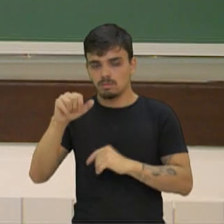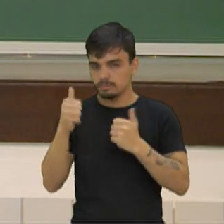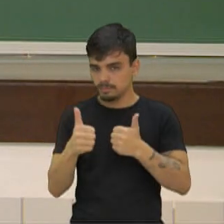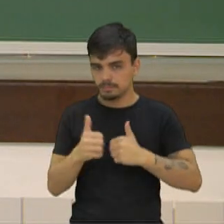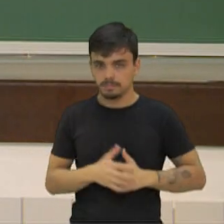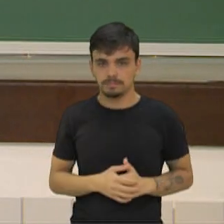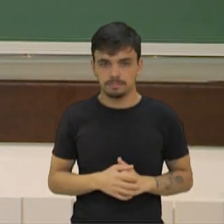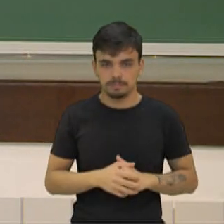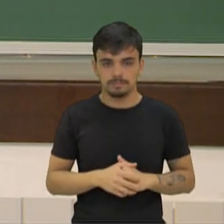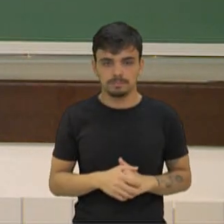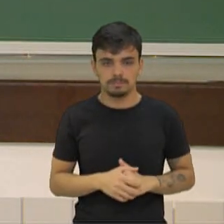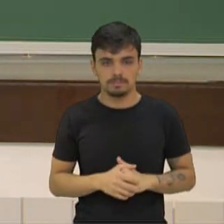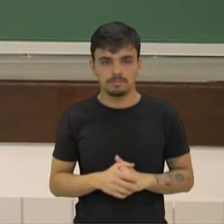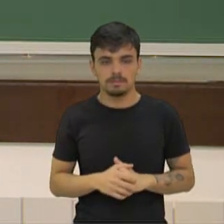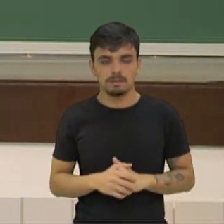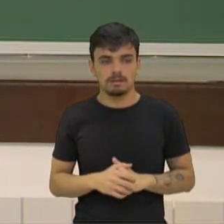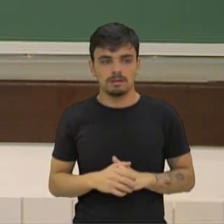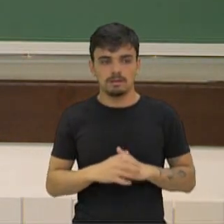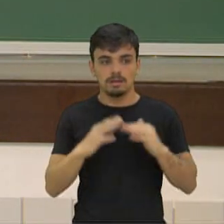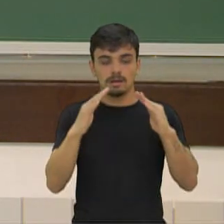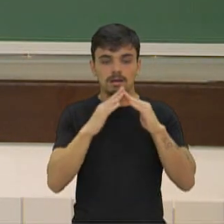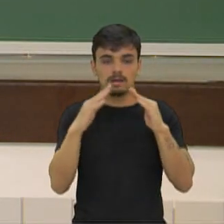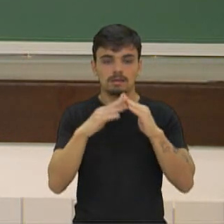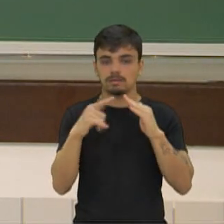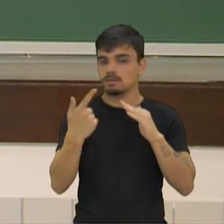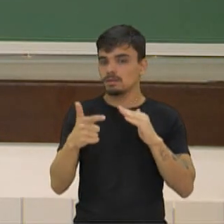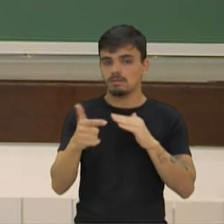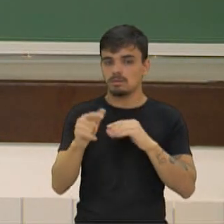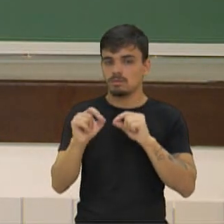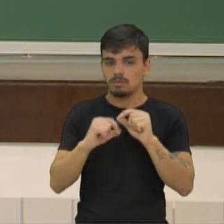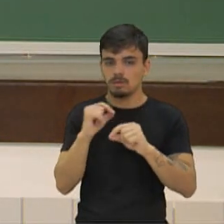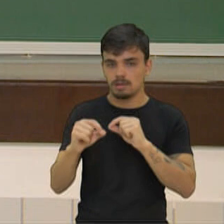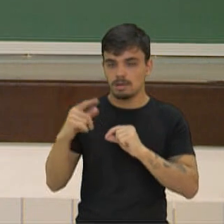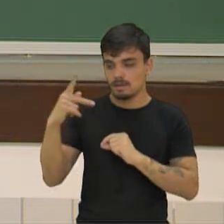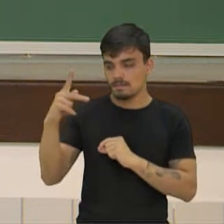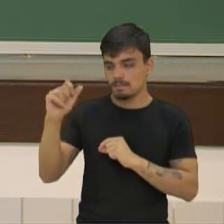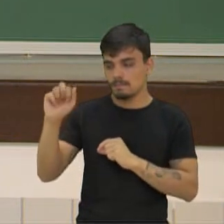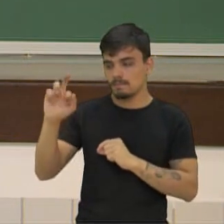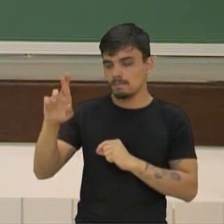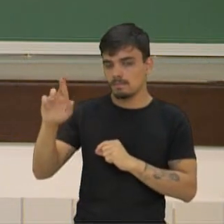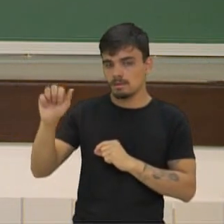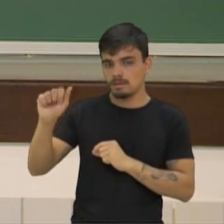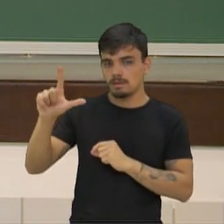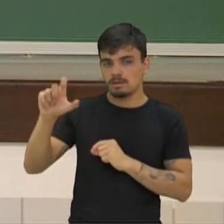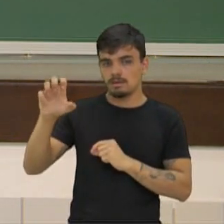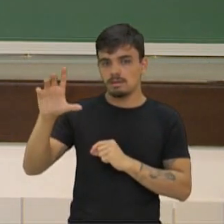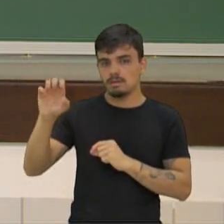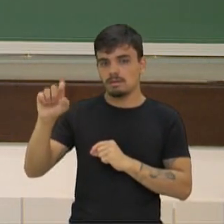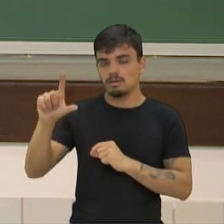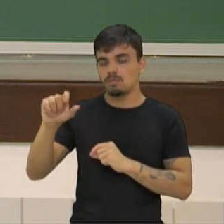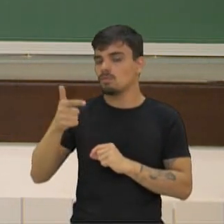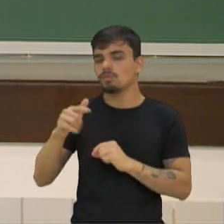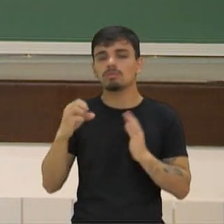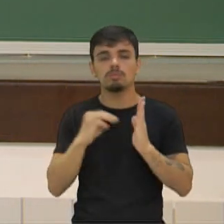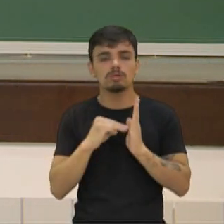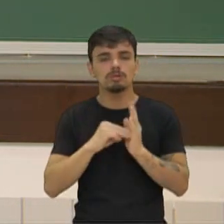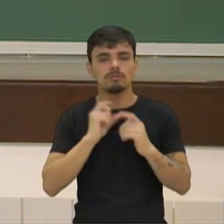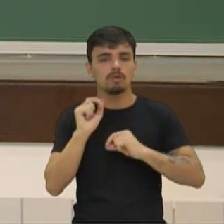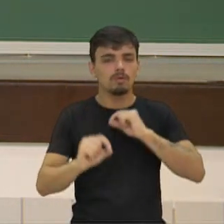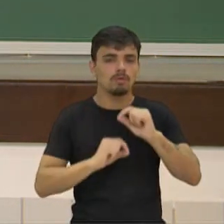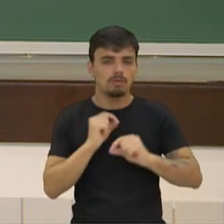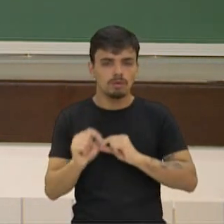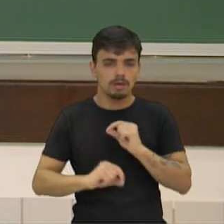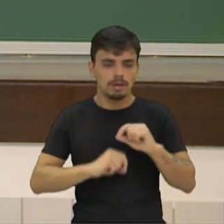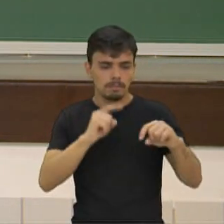esquece disso. Em casa, a gente não liga aparelhos em série, são em paralelo. Outro motivo disso é porque todos os nossos aparelhos usam a mesma